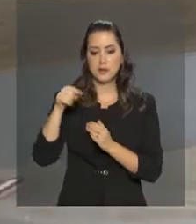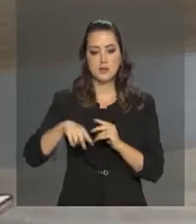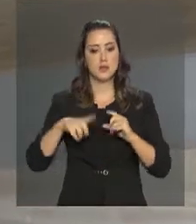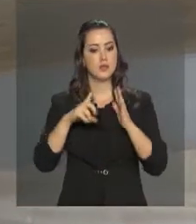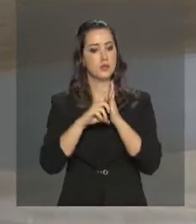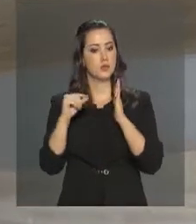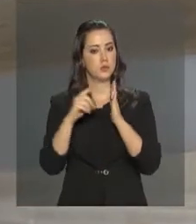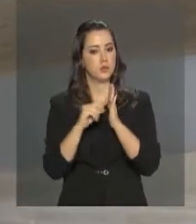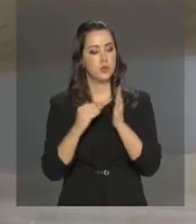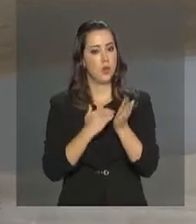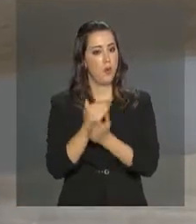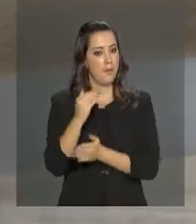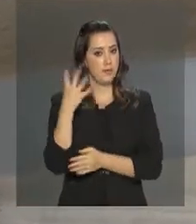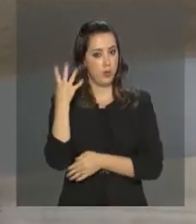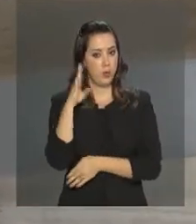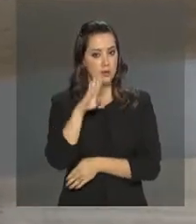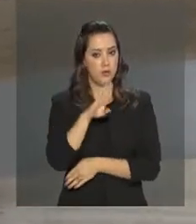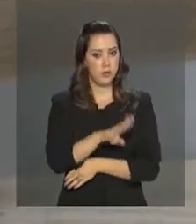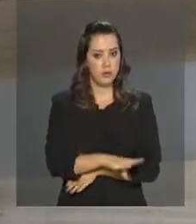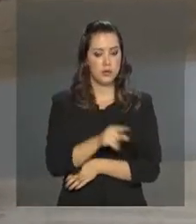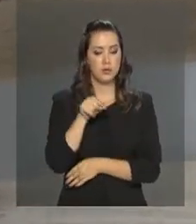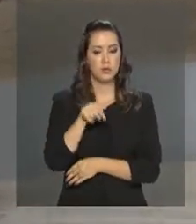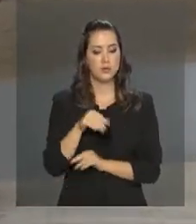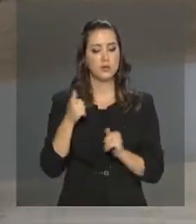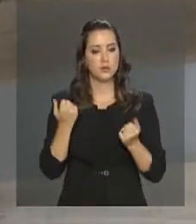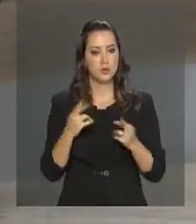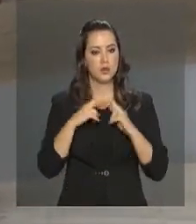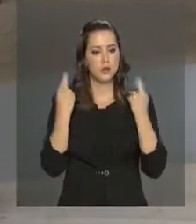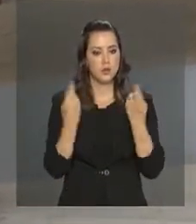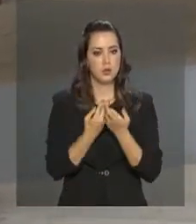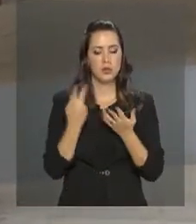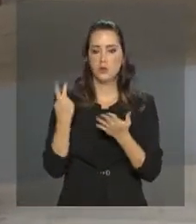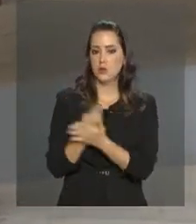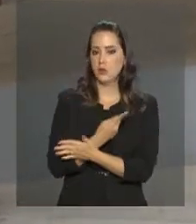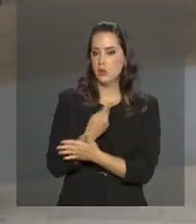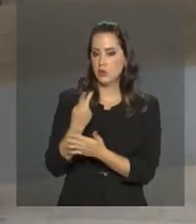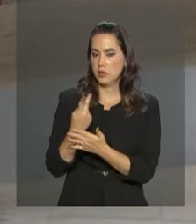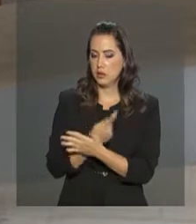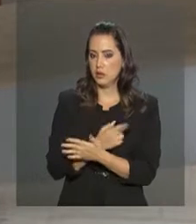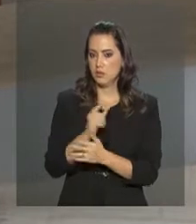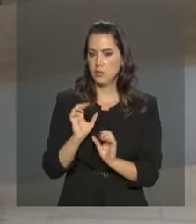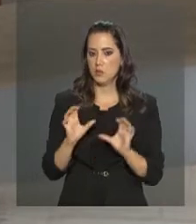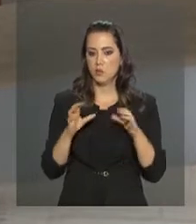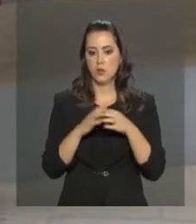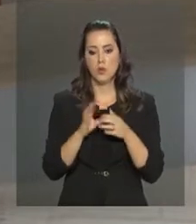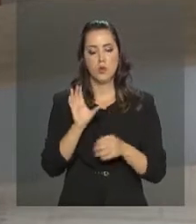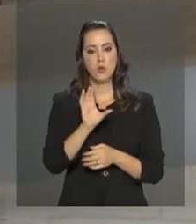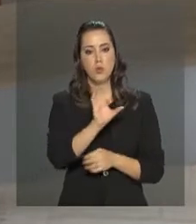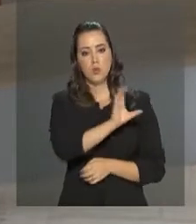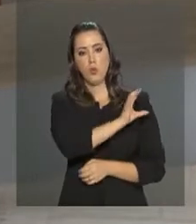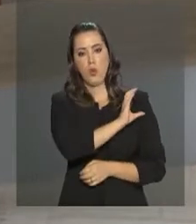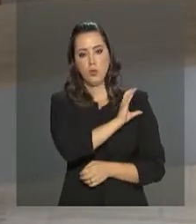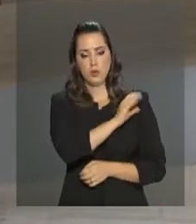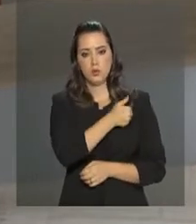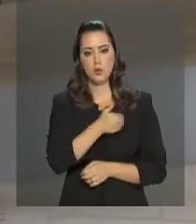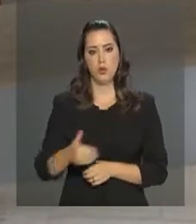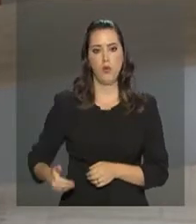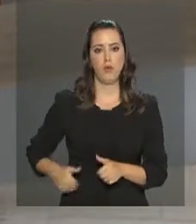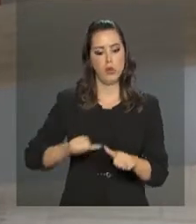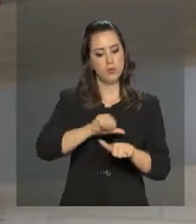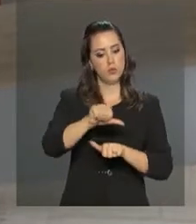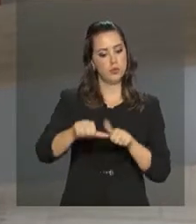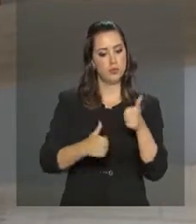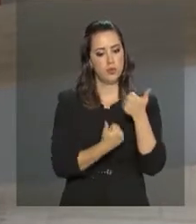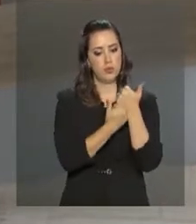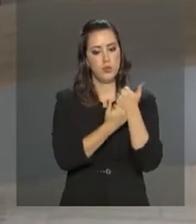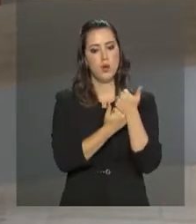ela foi marcada para as 16h, então essa reunião será realizada com o coordenador do governo de transição do